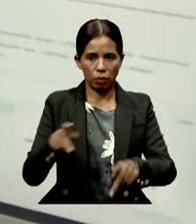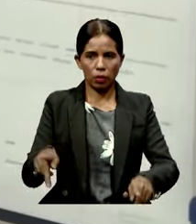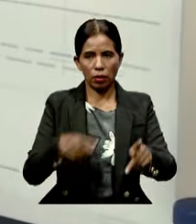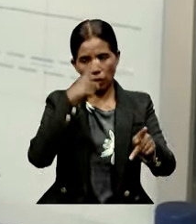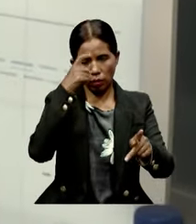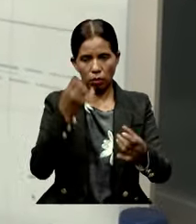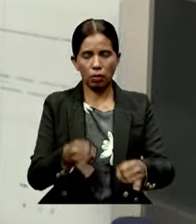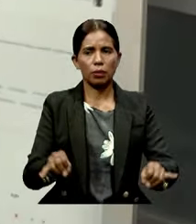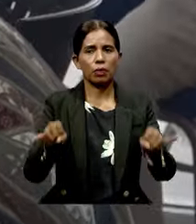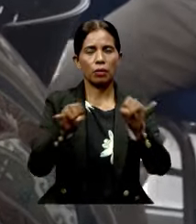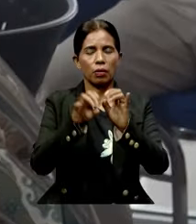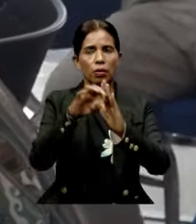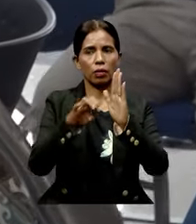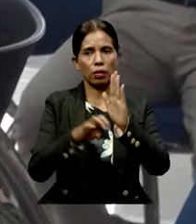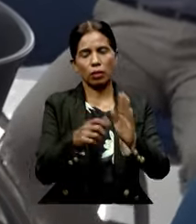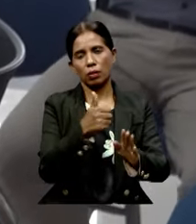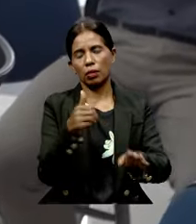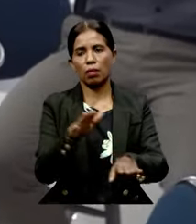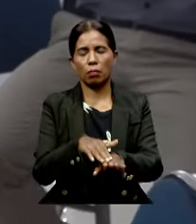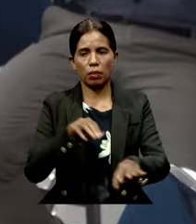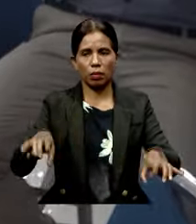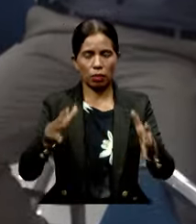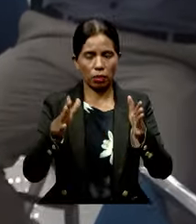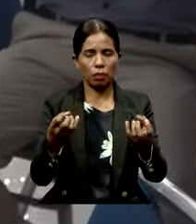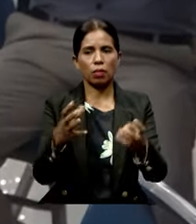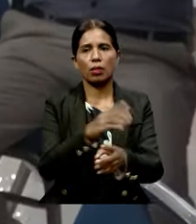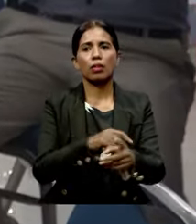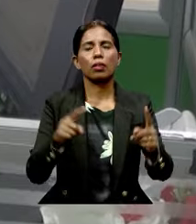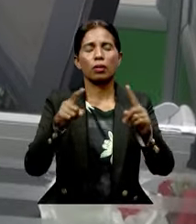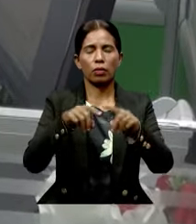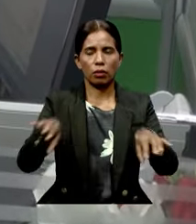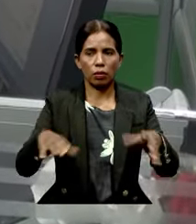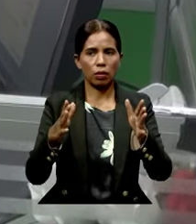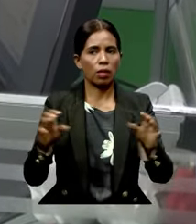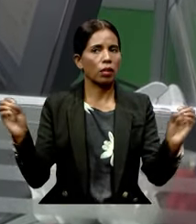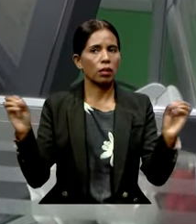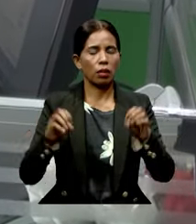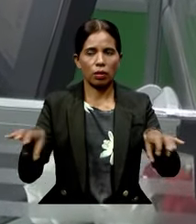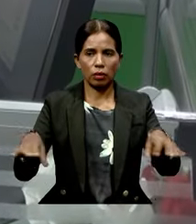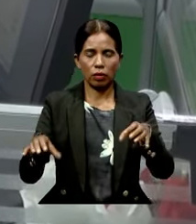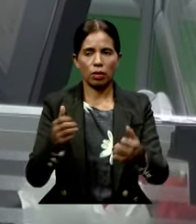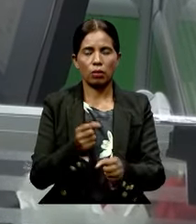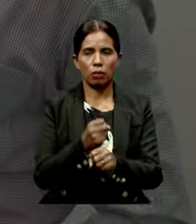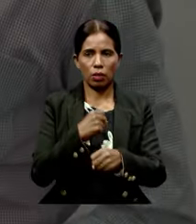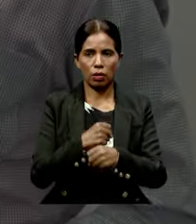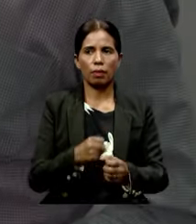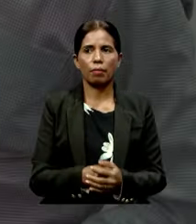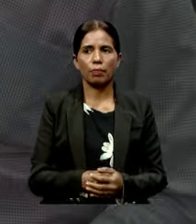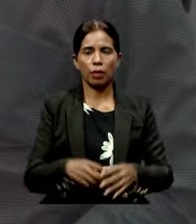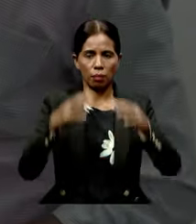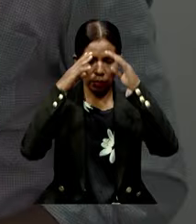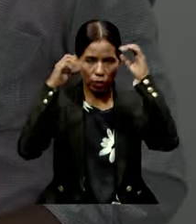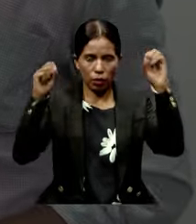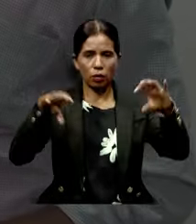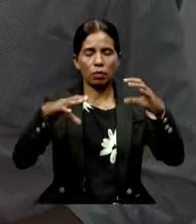tamba institusyon ne stado balung rekruta funcionário barakliu to funcionário balung lai ia serviço atu halo. Nune presidente